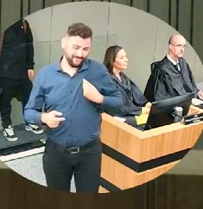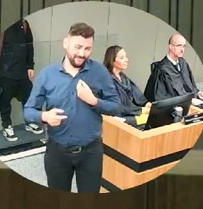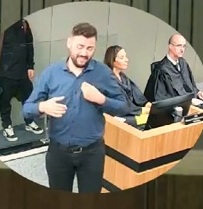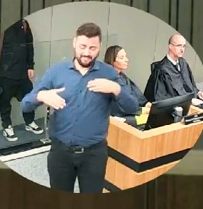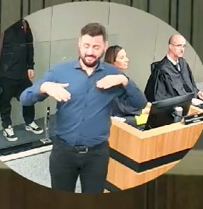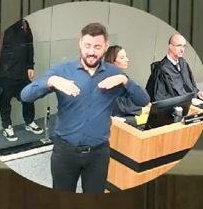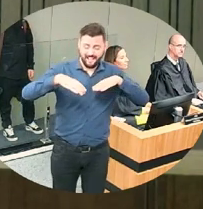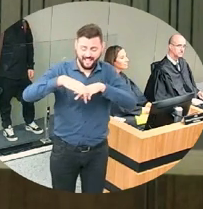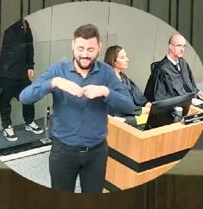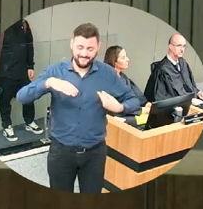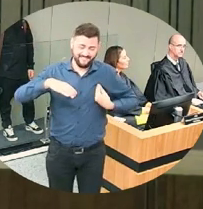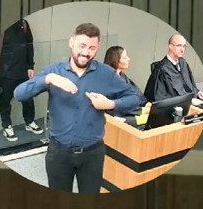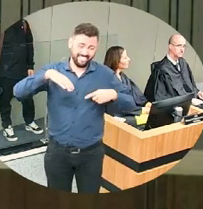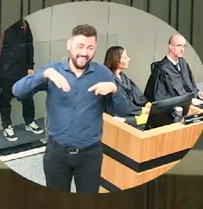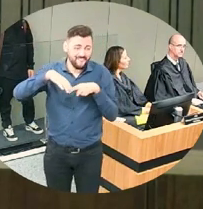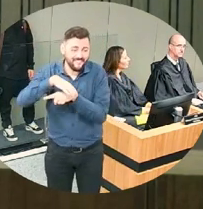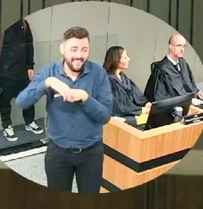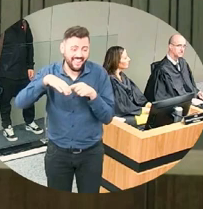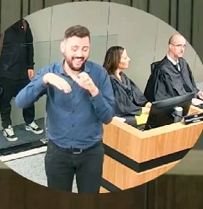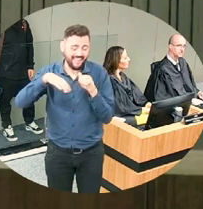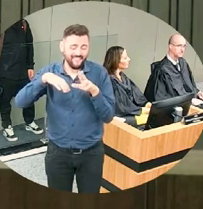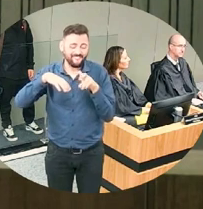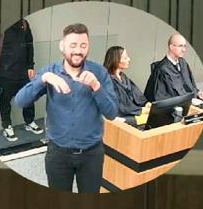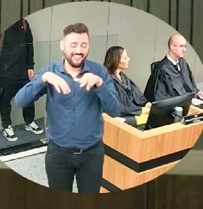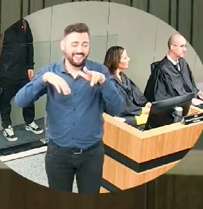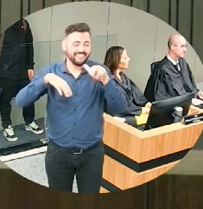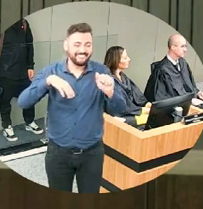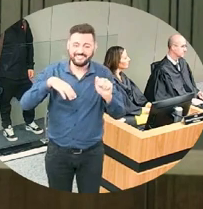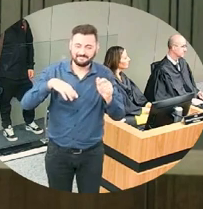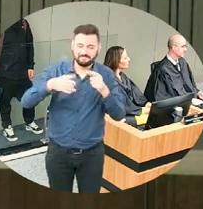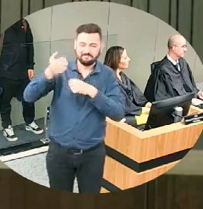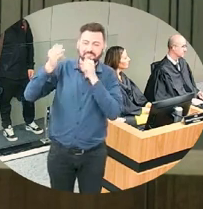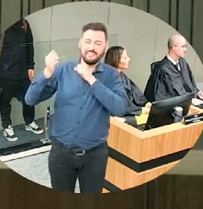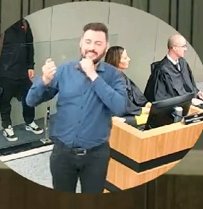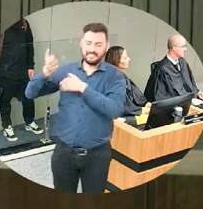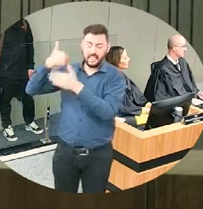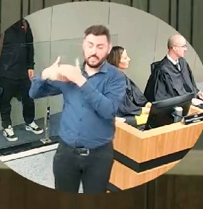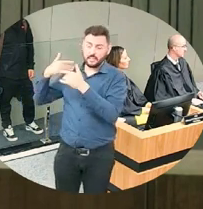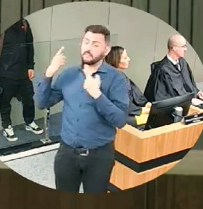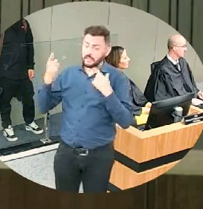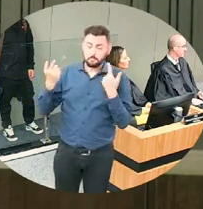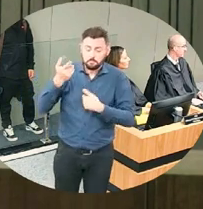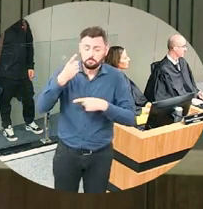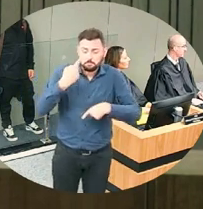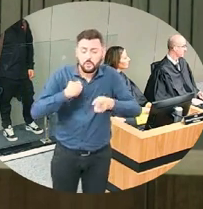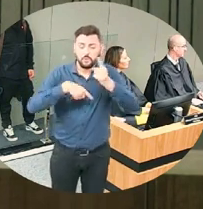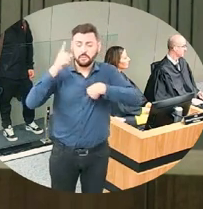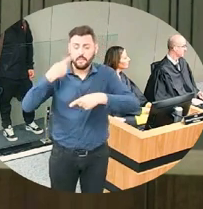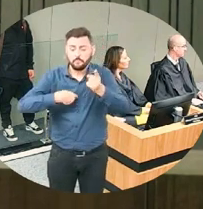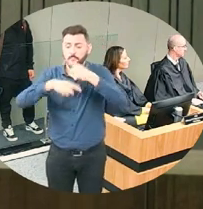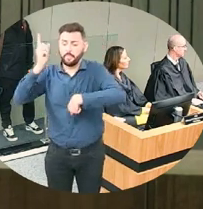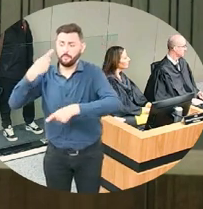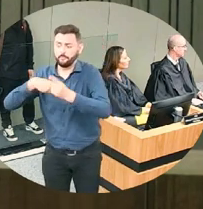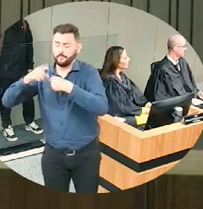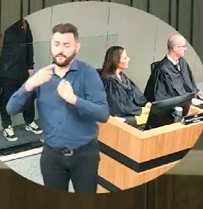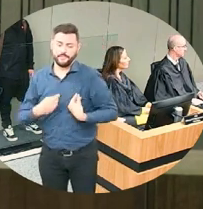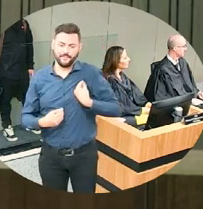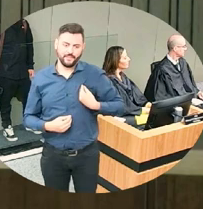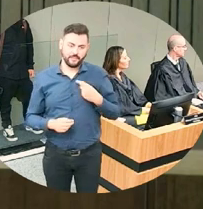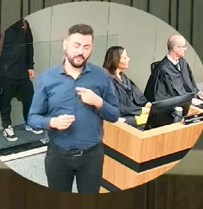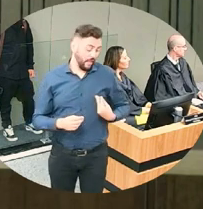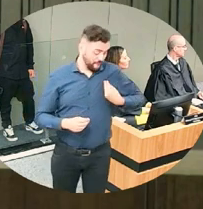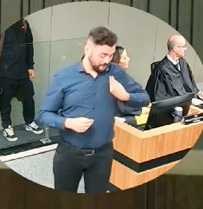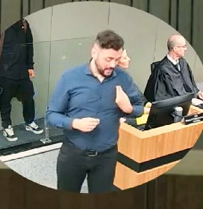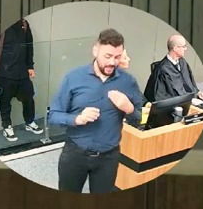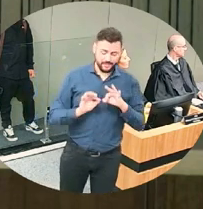enfrentá-los tudo é uma escolha ainda que muitas vezes possa parecer não haver escolha a vida